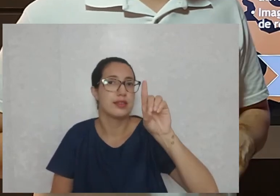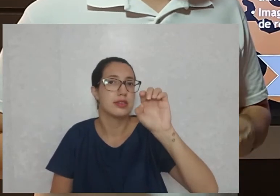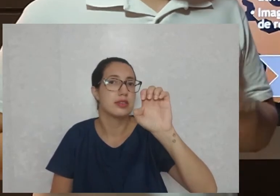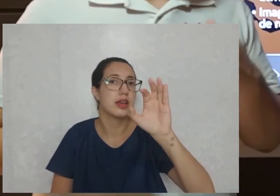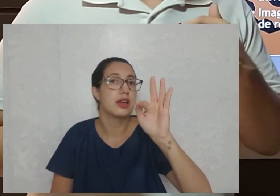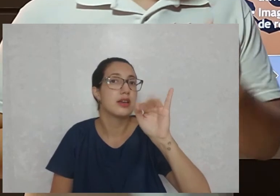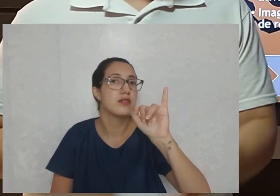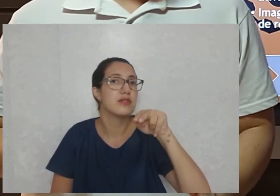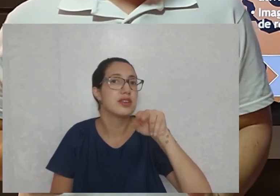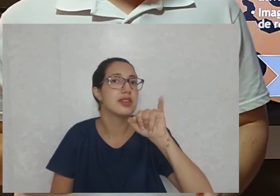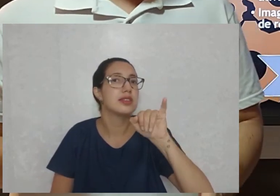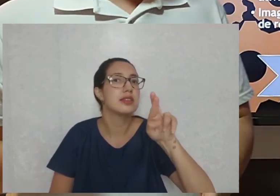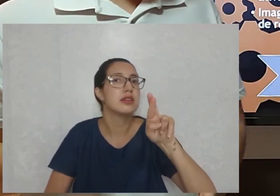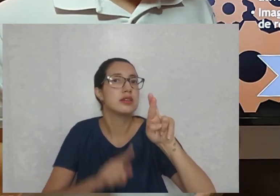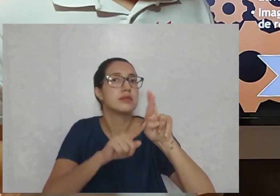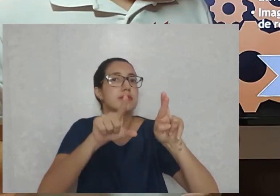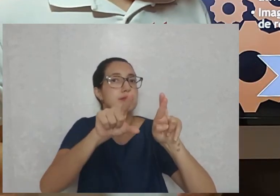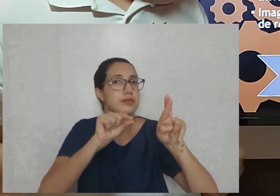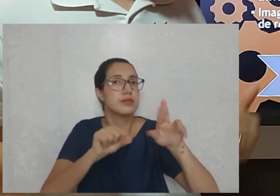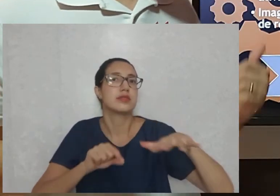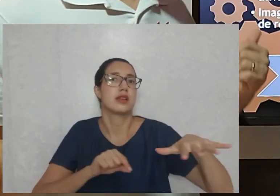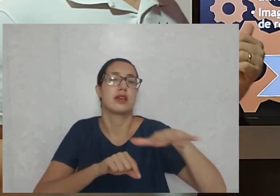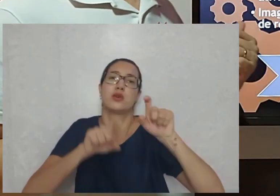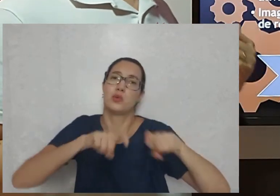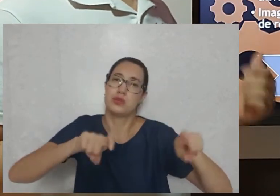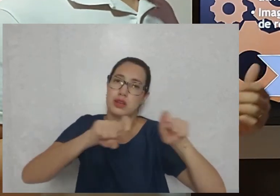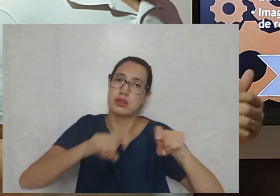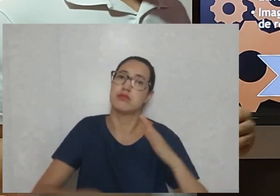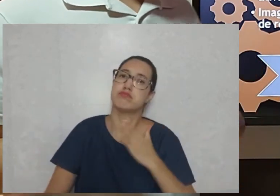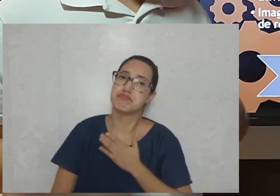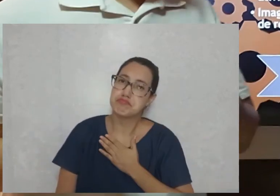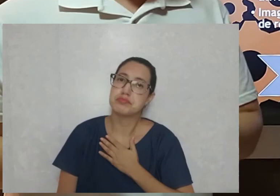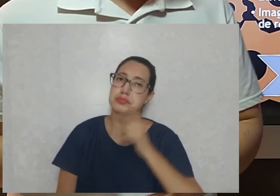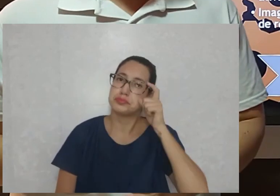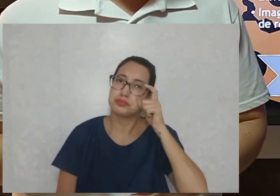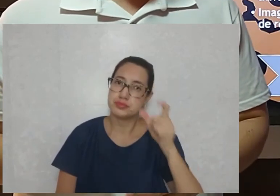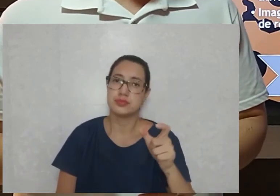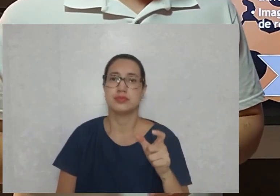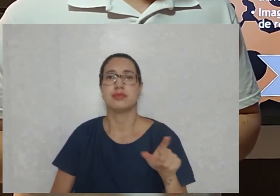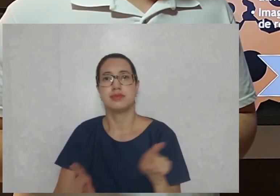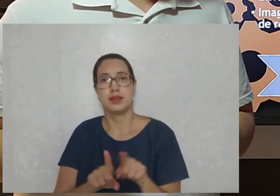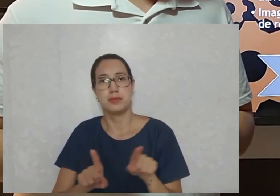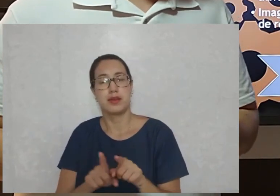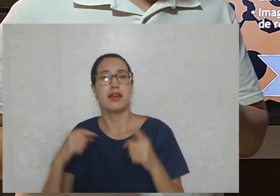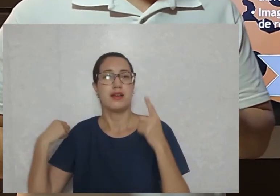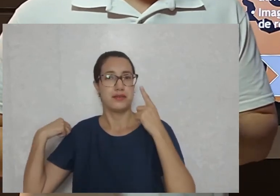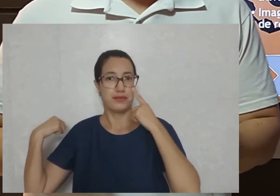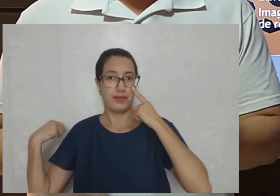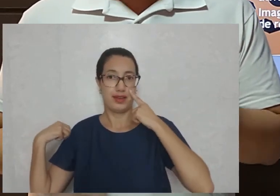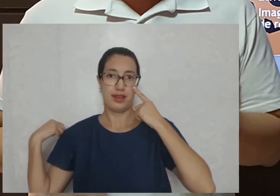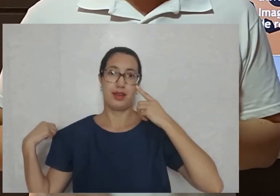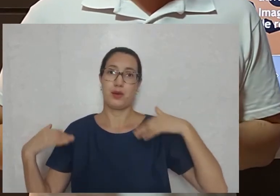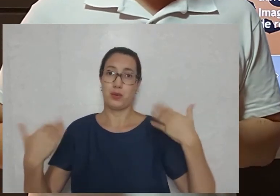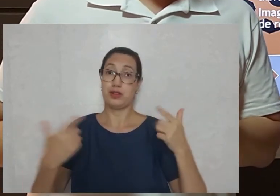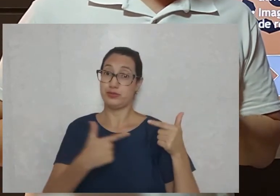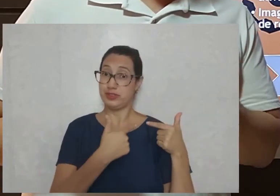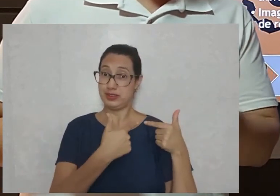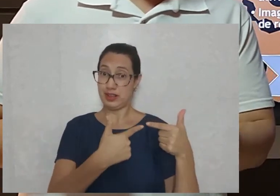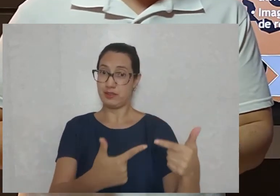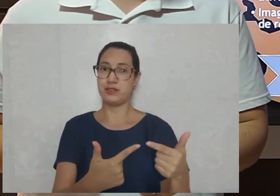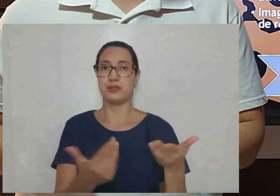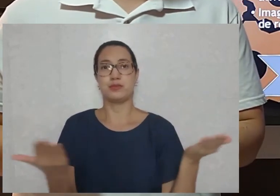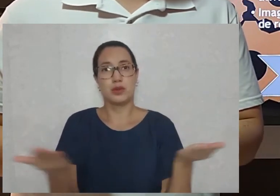têm interesse, achar alguns desafios. Então, assim, a minha sugestão para a aula de hoje seria vocês pensarem naquela sequência,